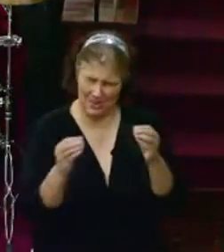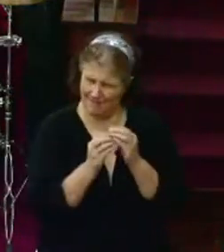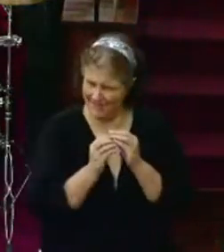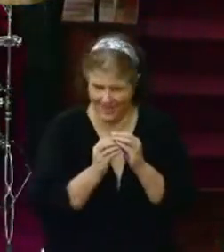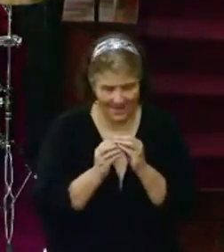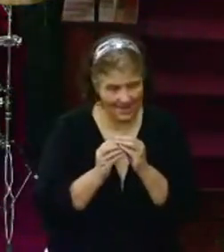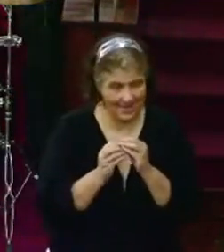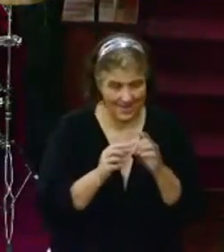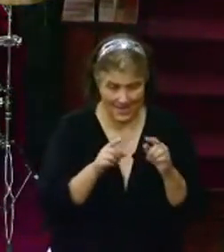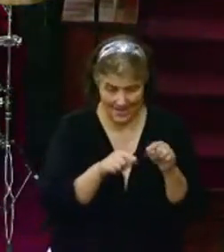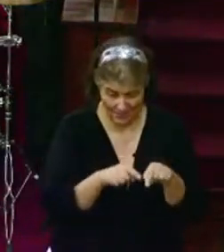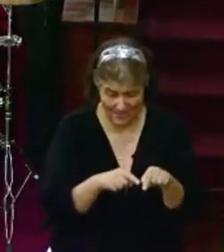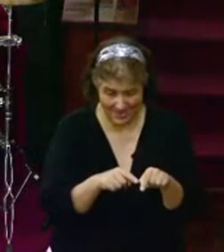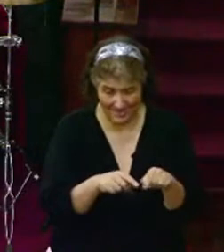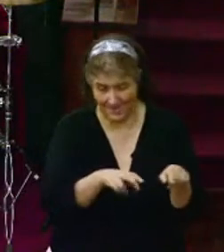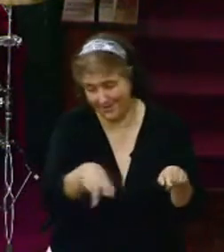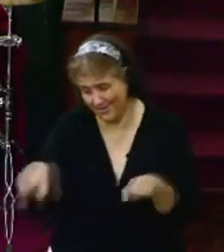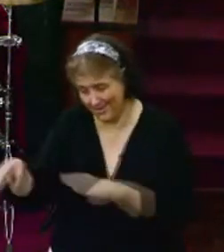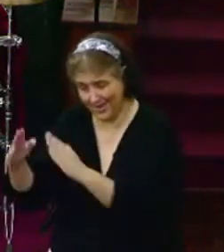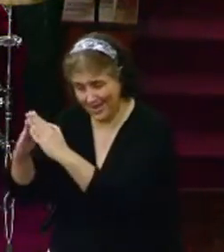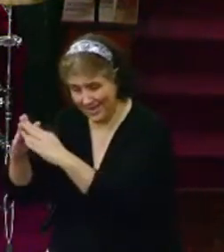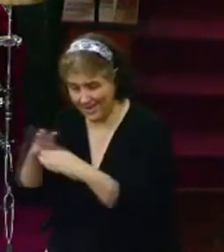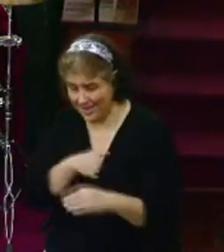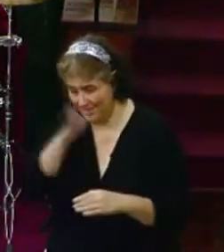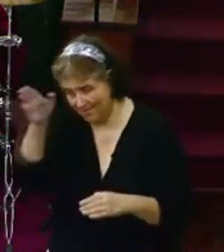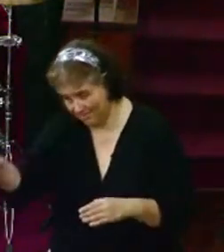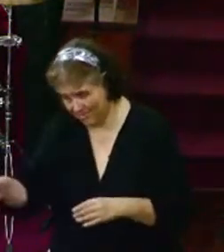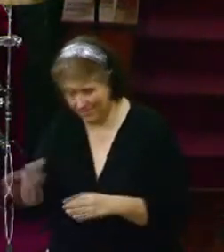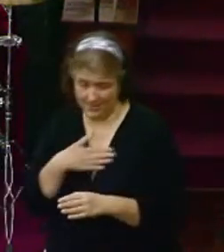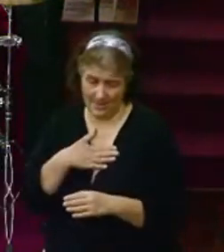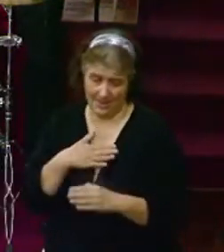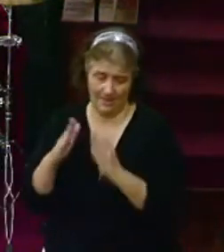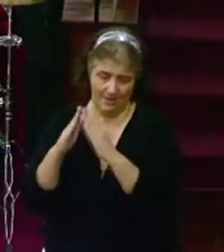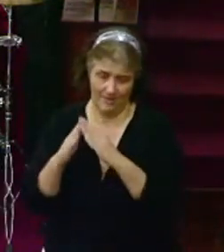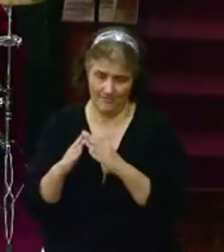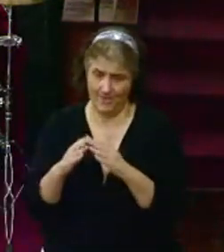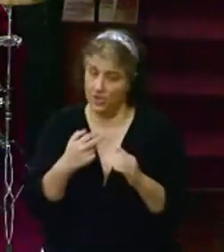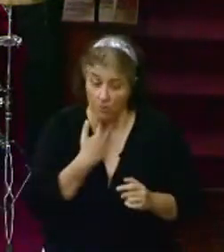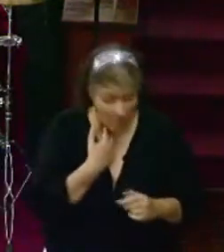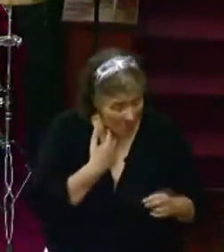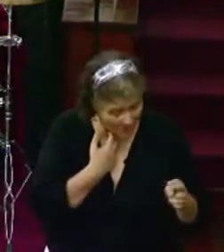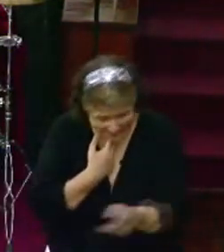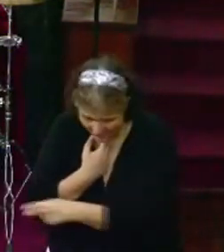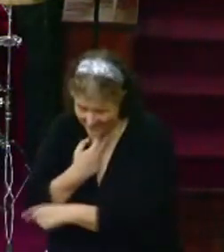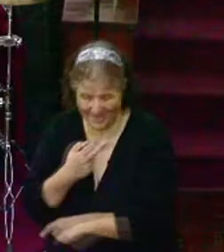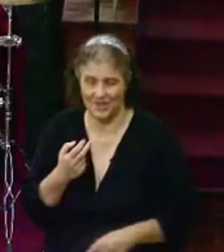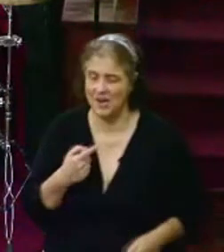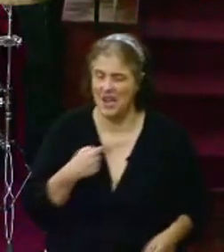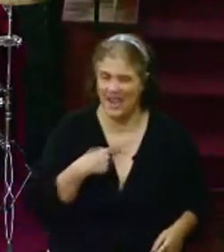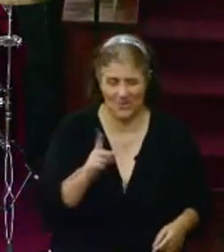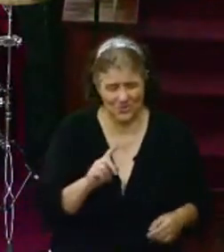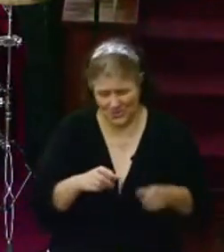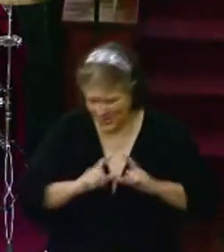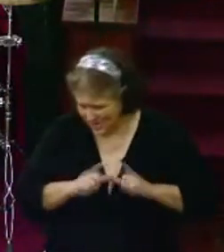que ele entre na minha casa. Ele não pode entrar aqui. Eu nem judeu sou. Eu sou